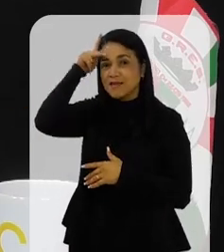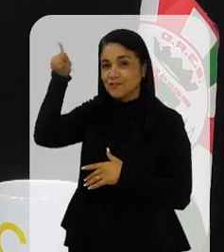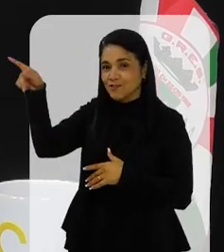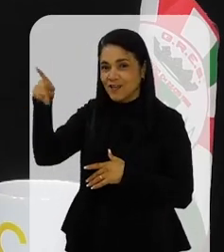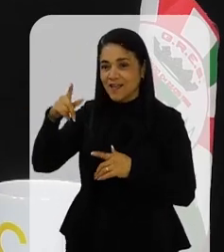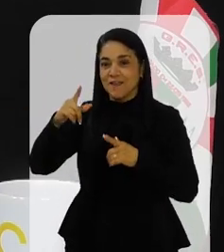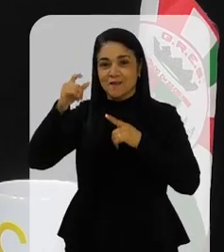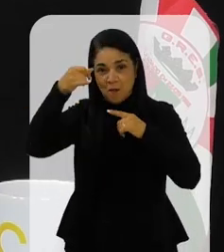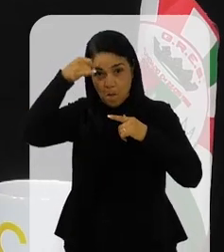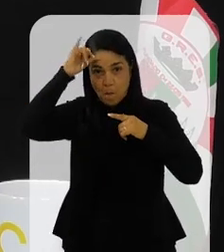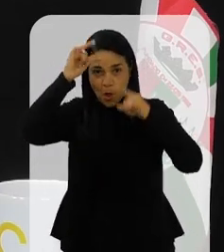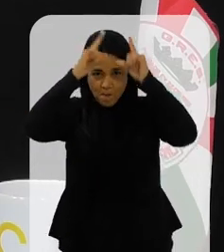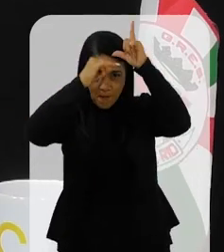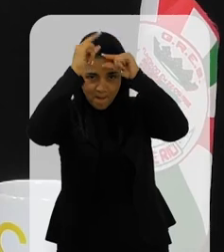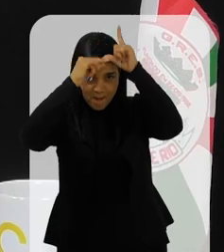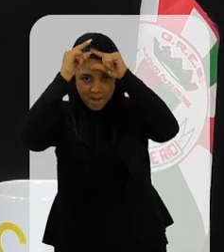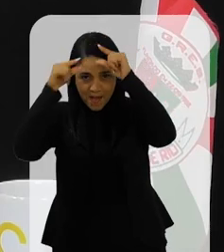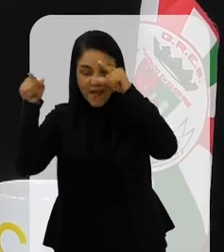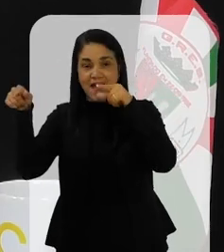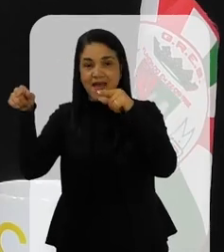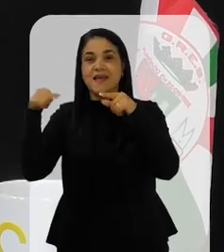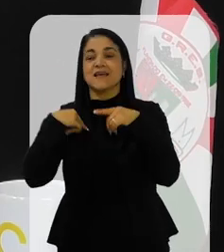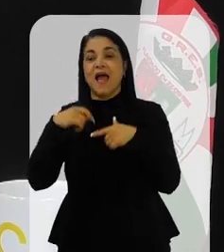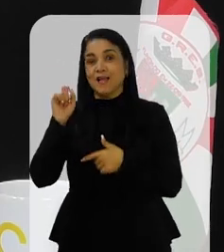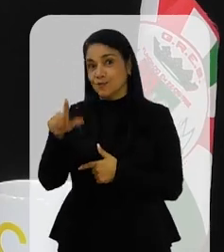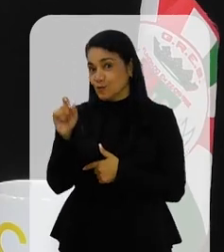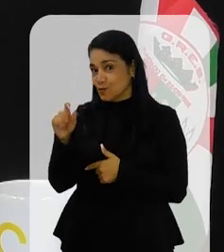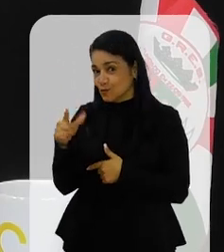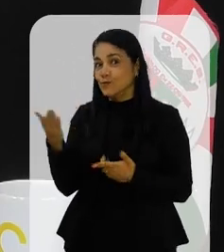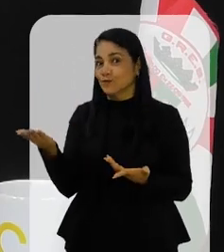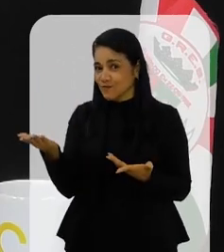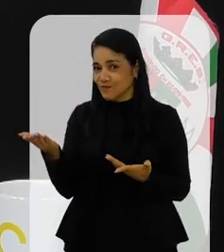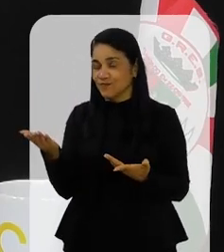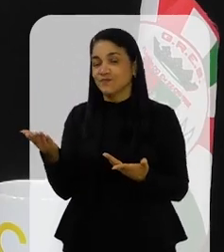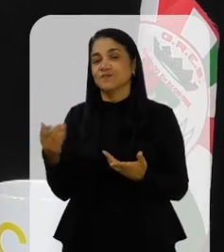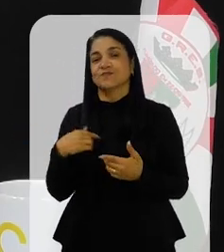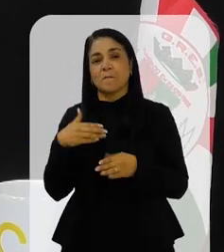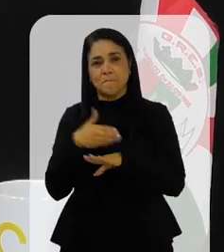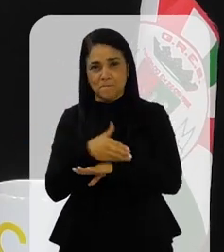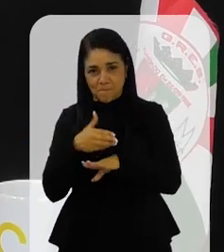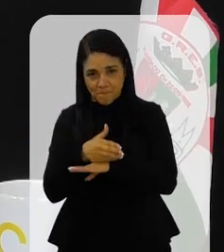né? Que azul tem que ser caprichoso. É verdade. É, exatamente. Então,